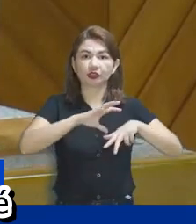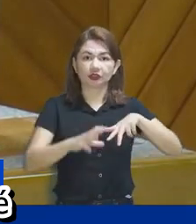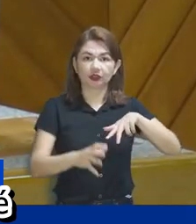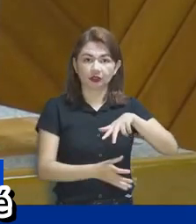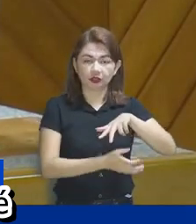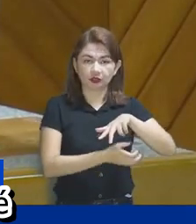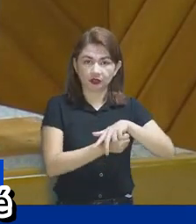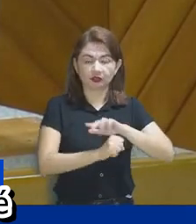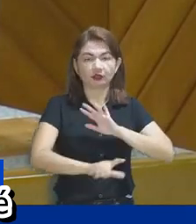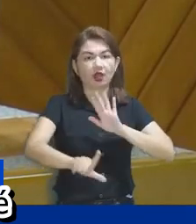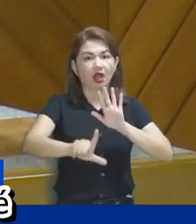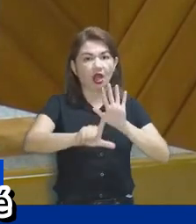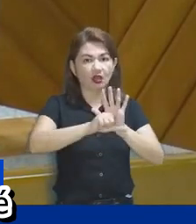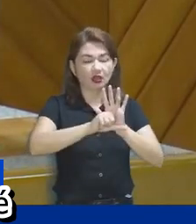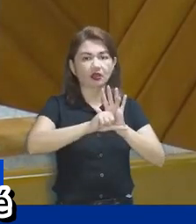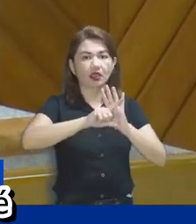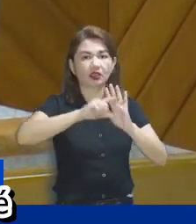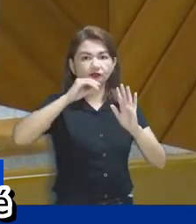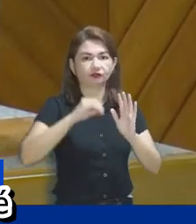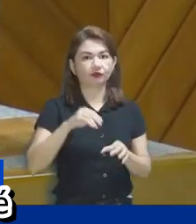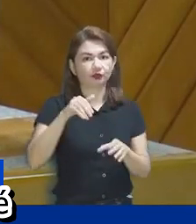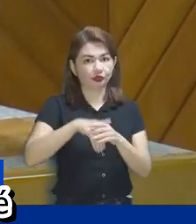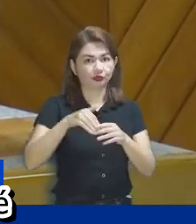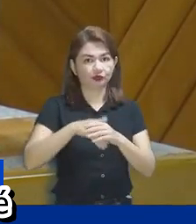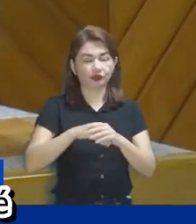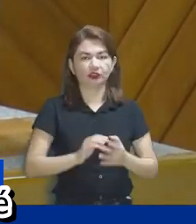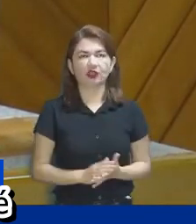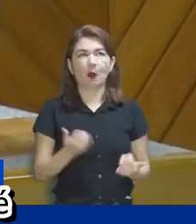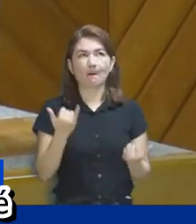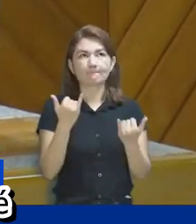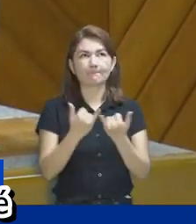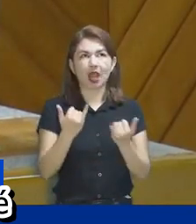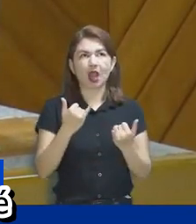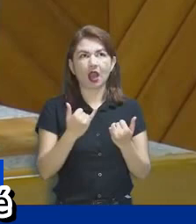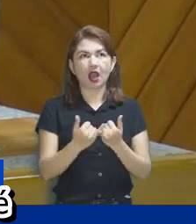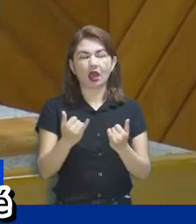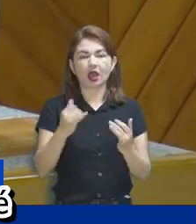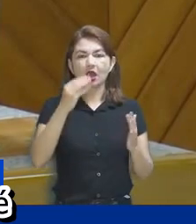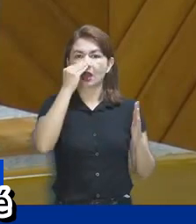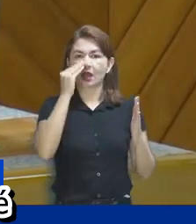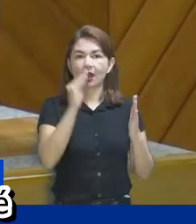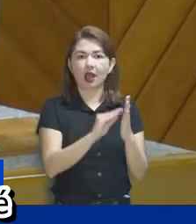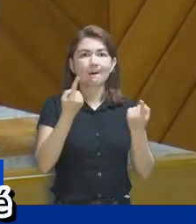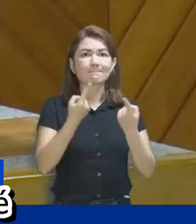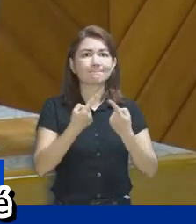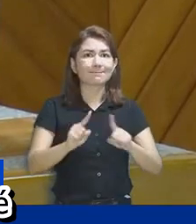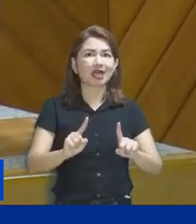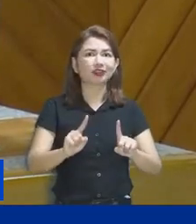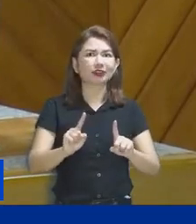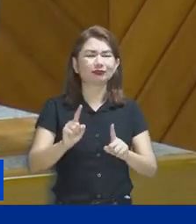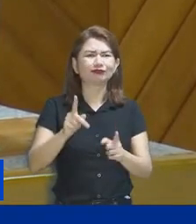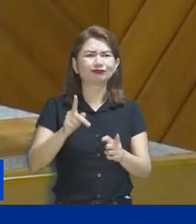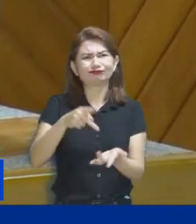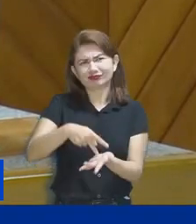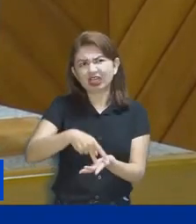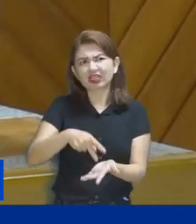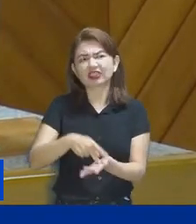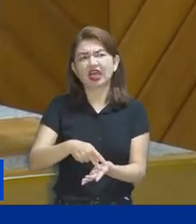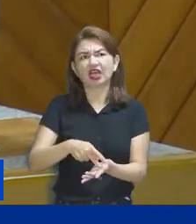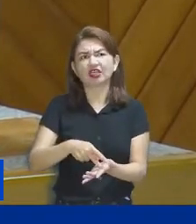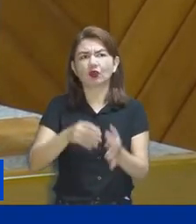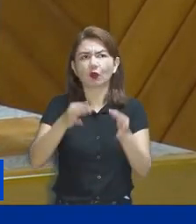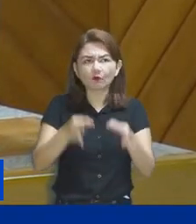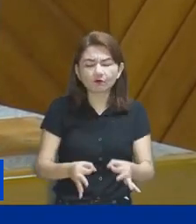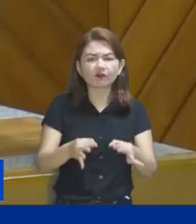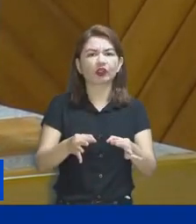à lei eleitoral. A particularidade é que isso realmente não se confirmou em juízo. Eu próprio